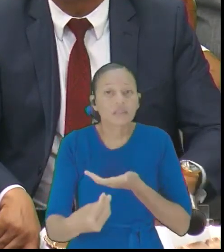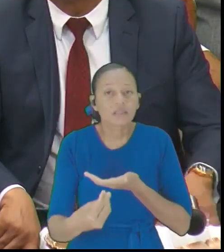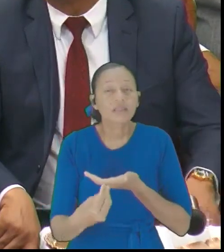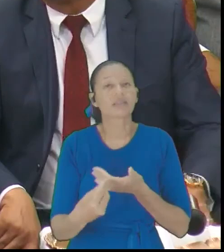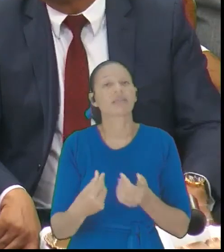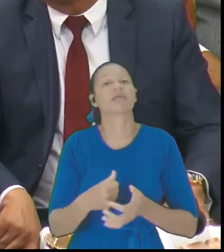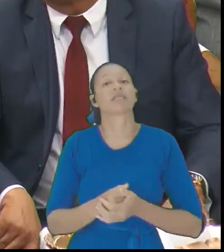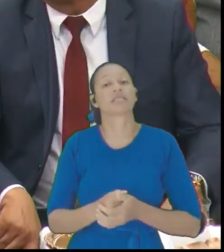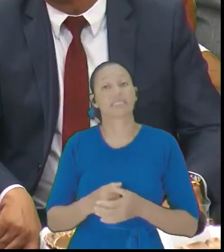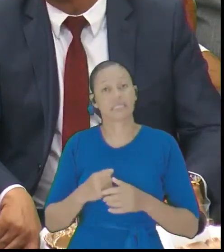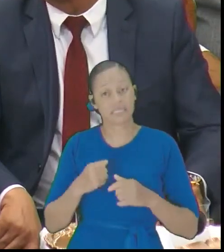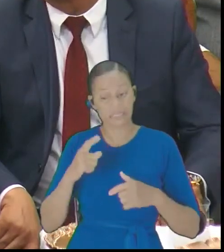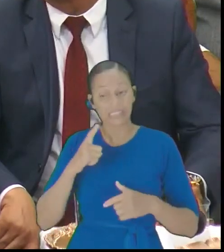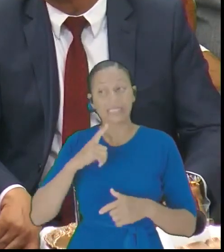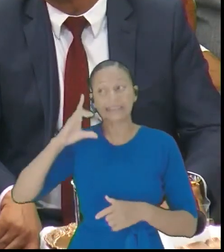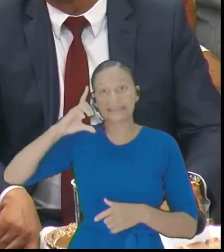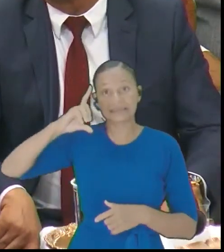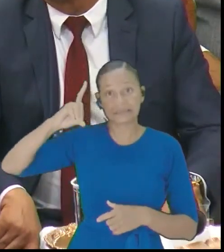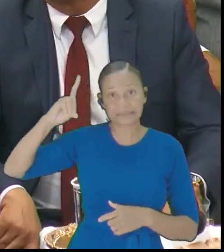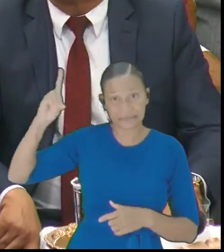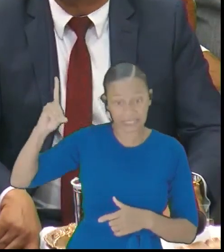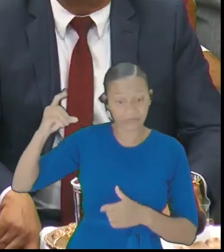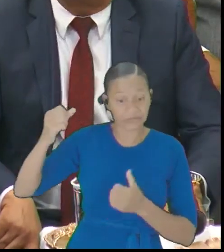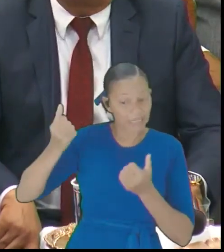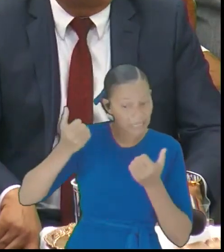prova é Deus quem dá.